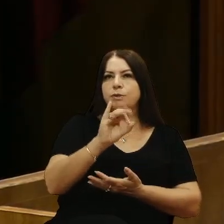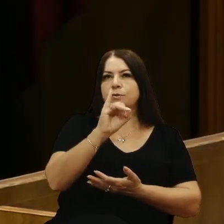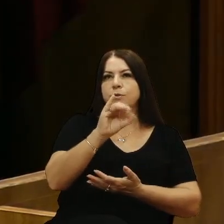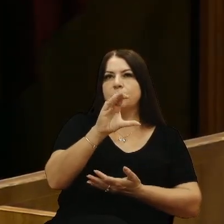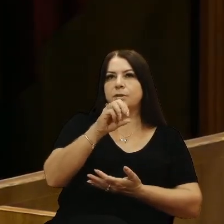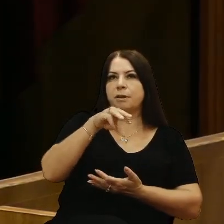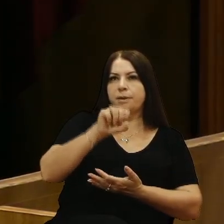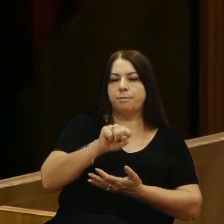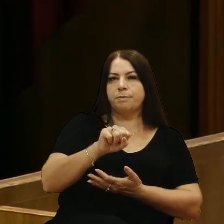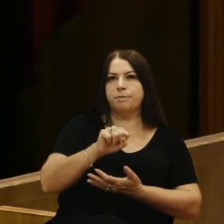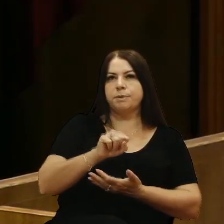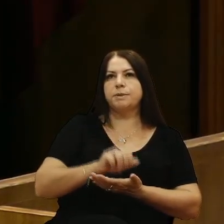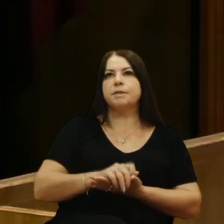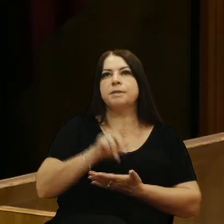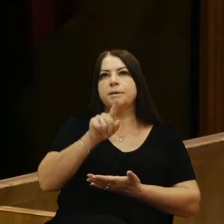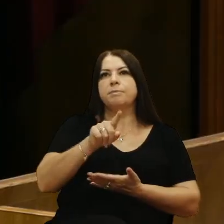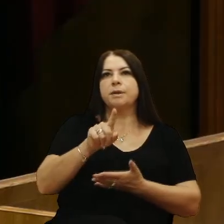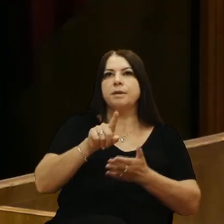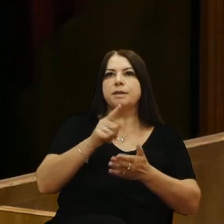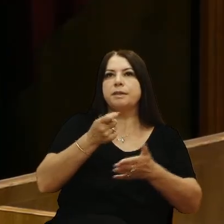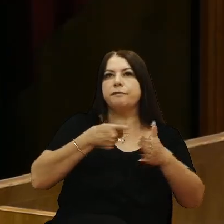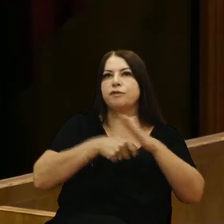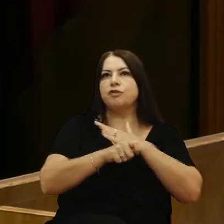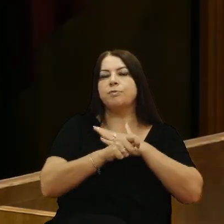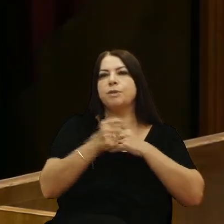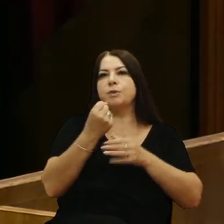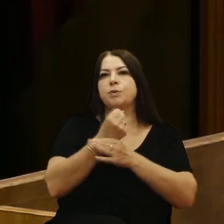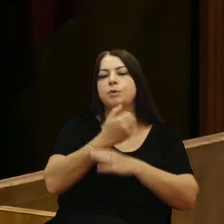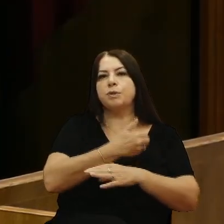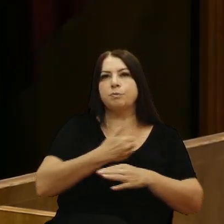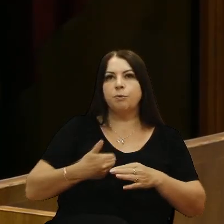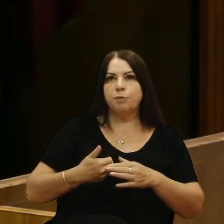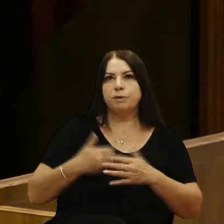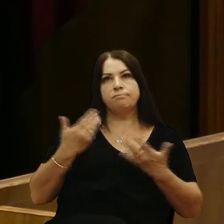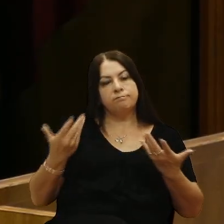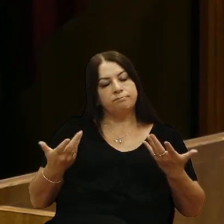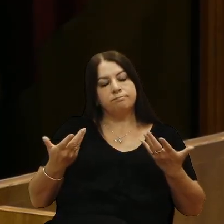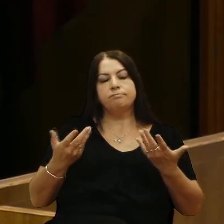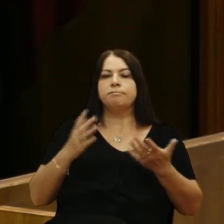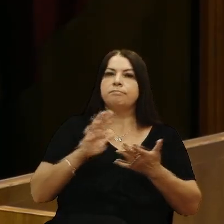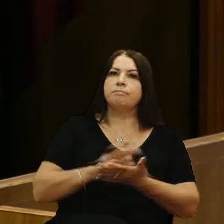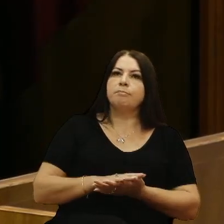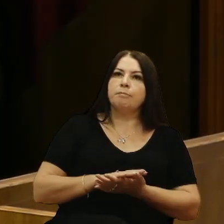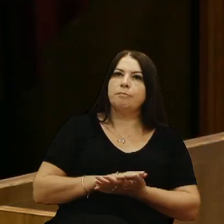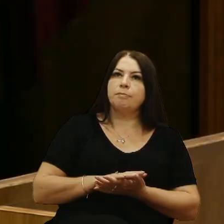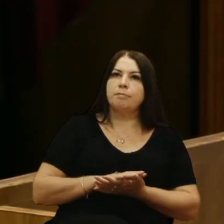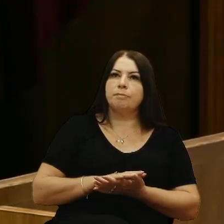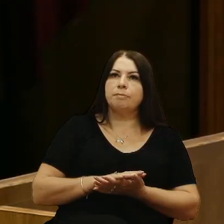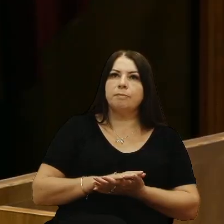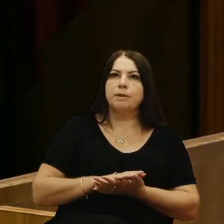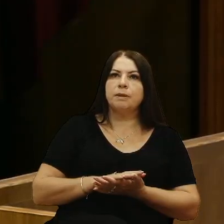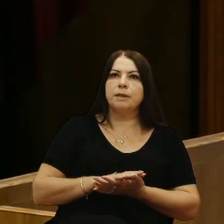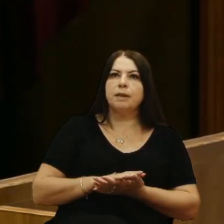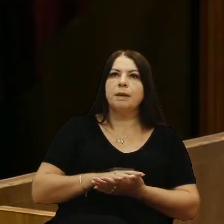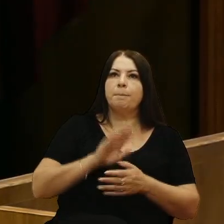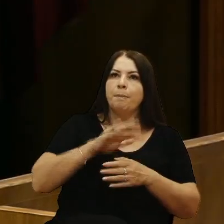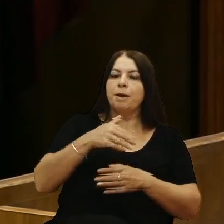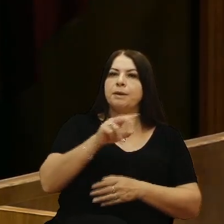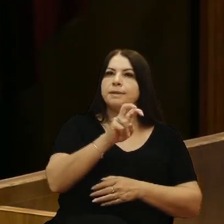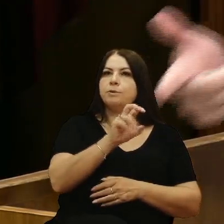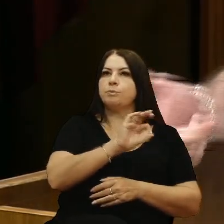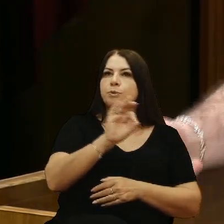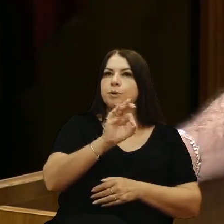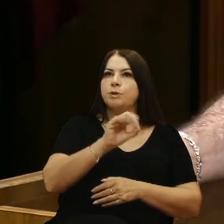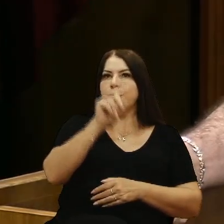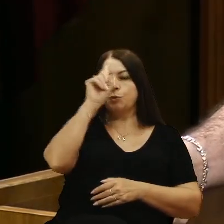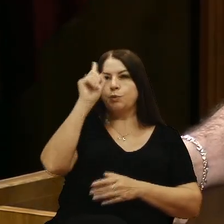ICMS devido, né, para investimentos em segurança pública. Porém, entretanto, todavia, além dos 5% que o empresário